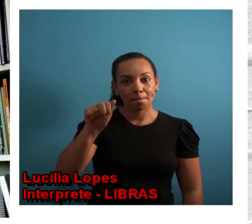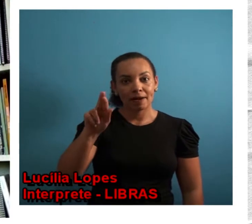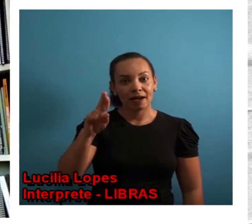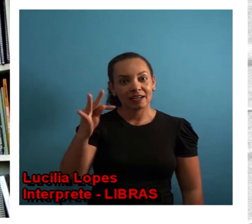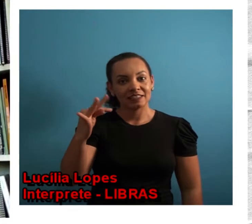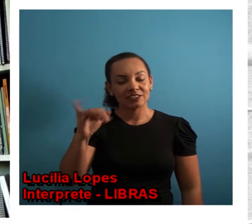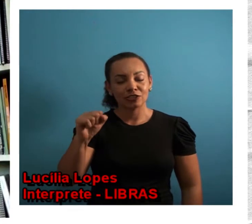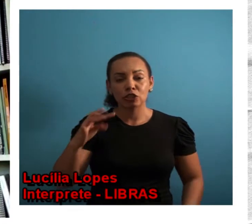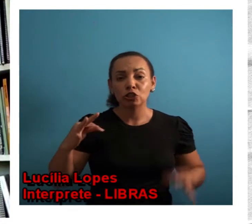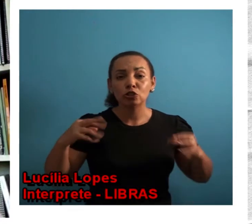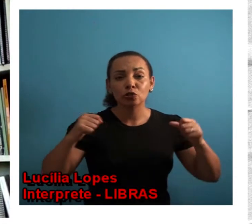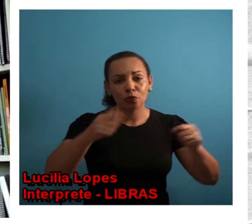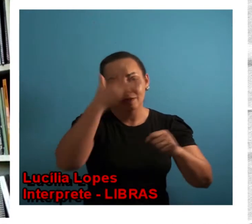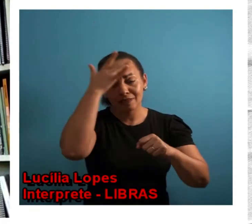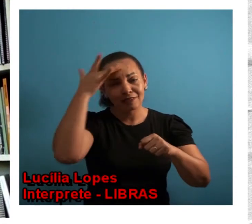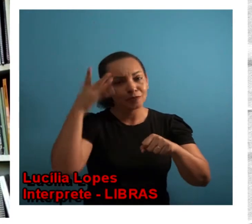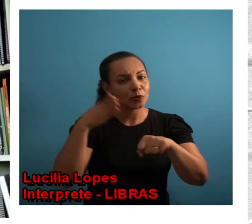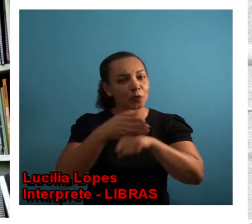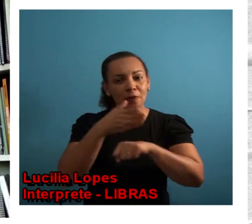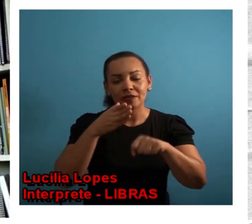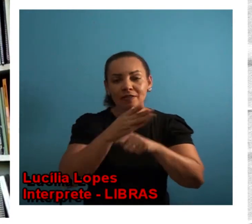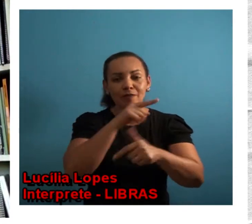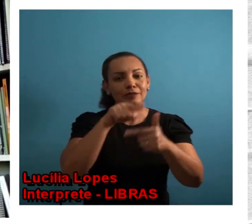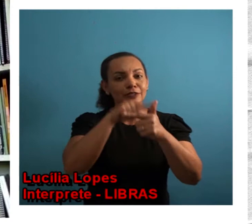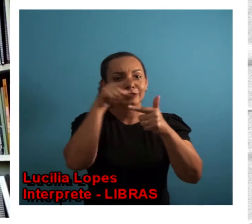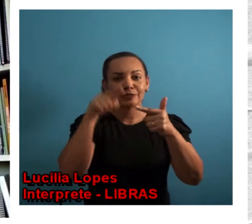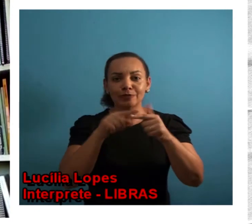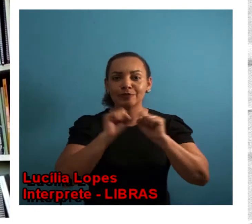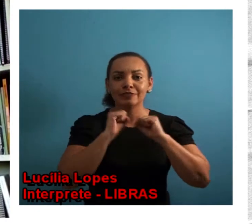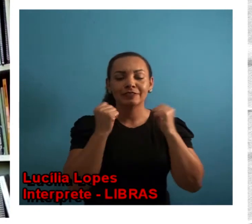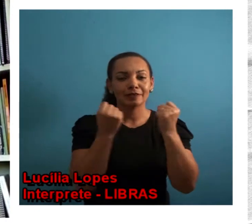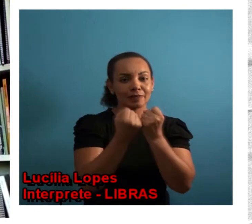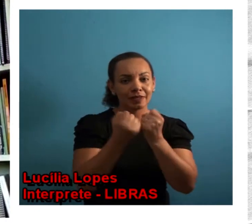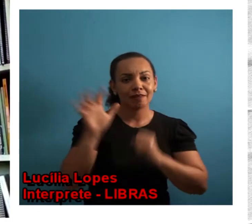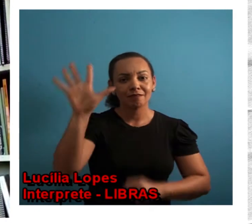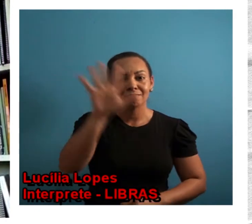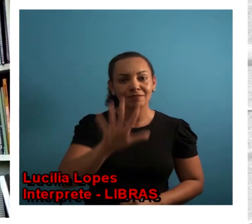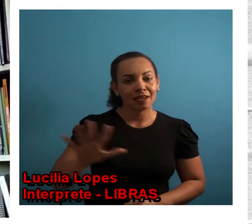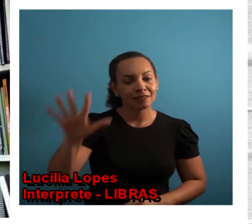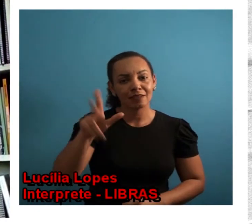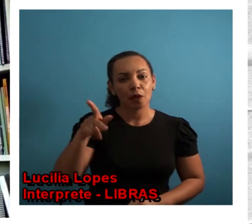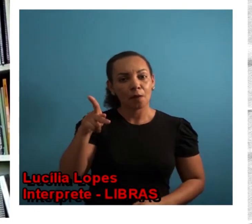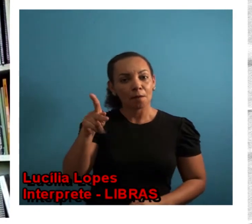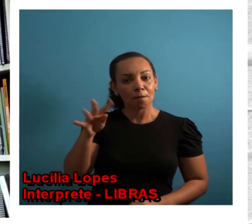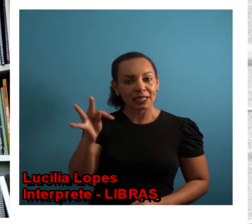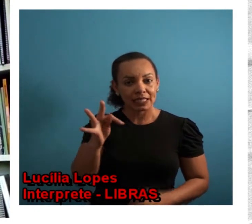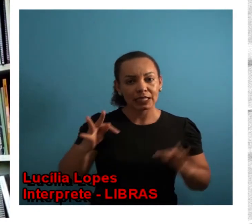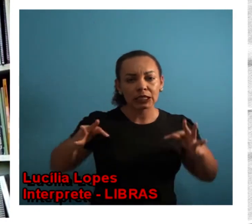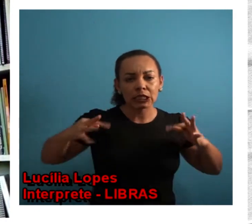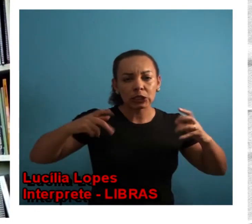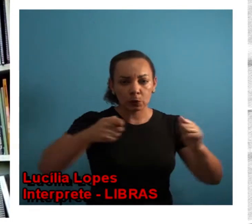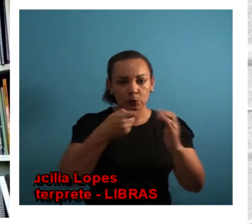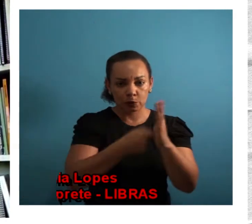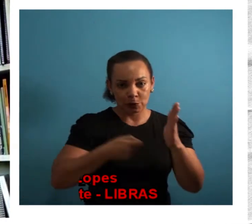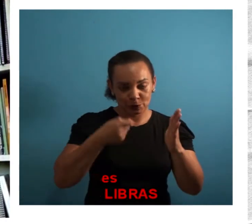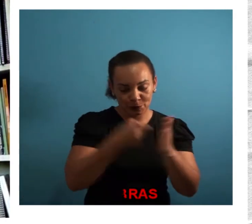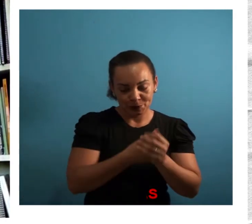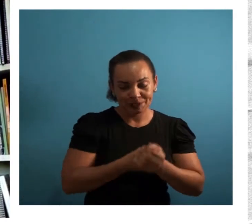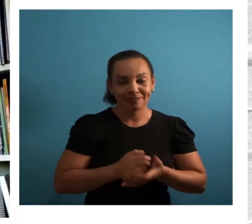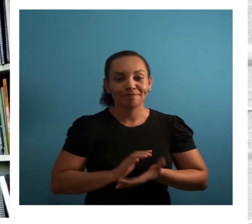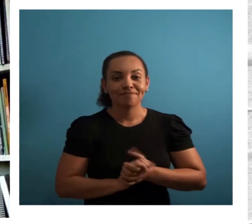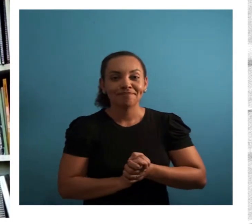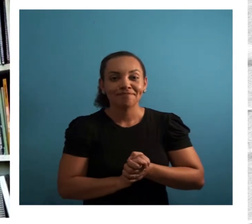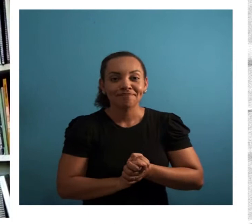companheiros e companheiros que participam desse 2º seminário nacional do pt de todas as lutas a